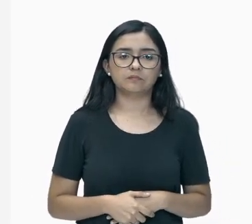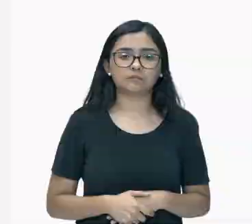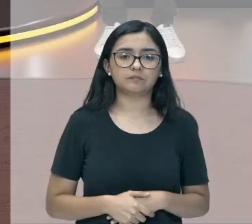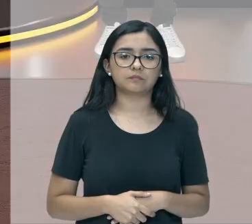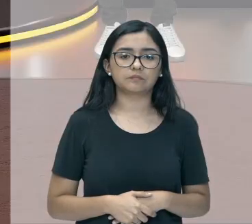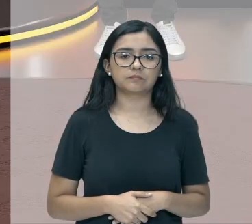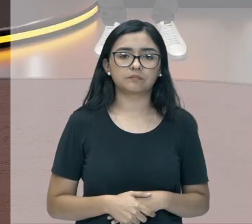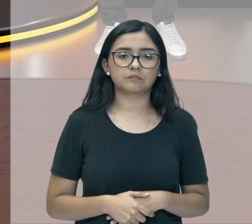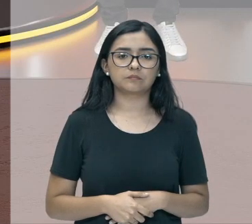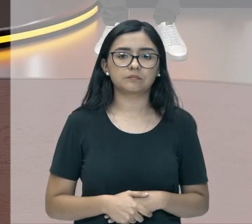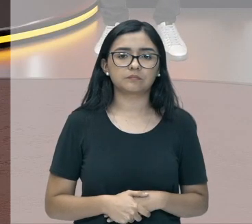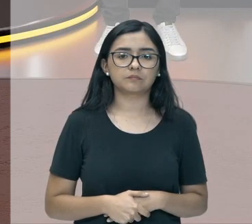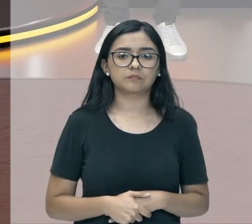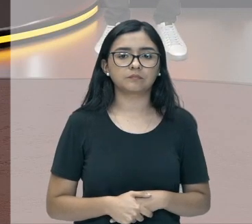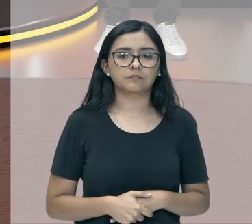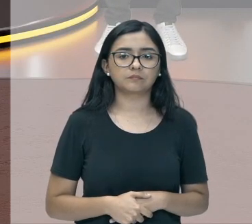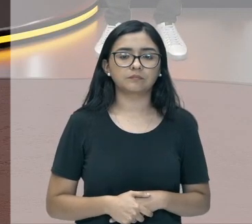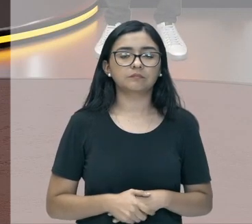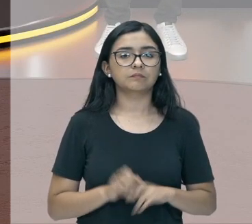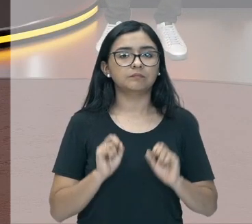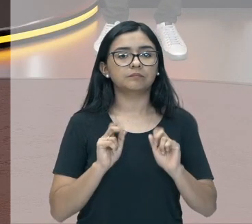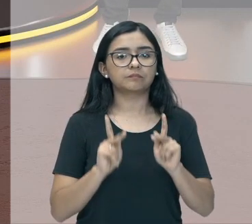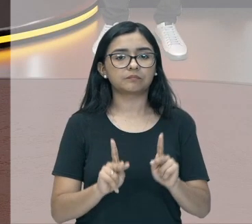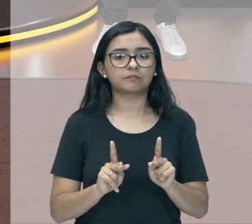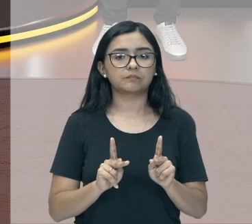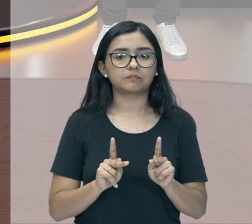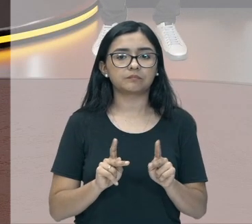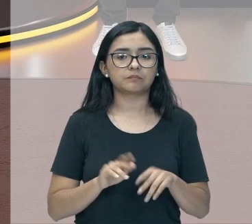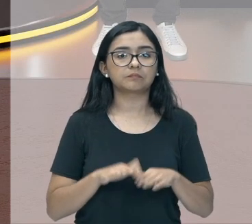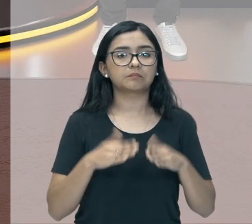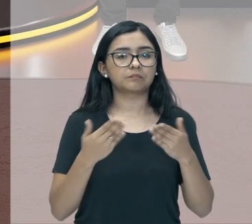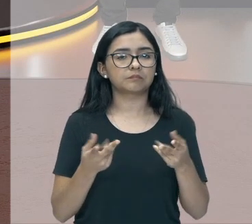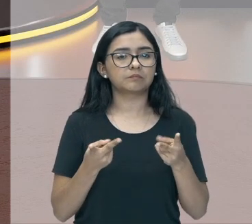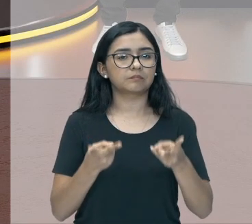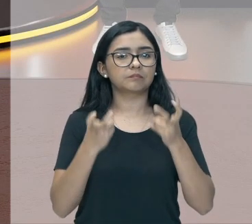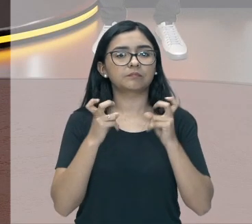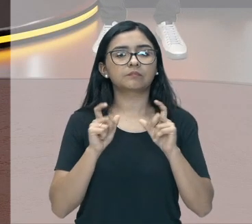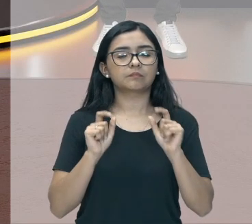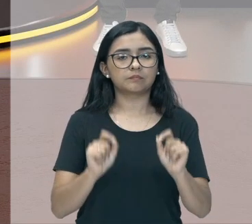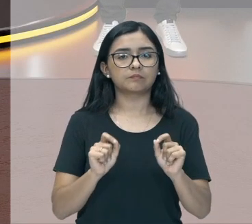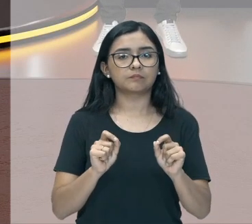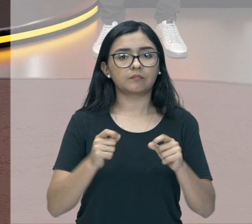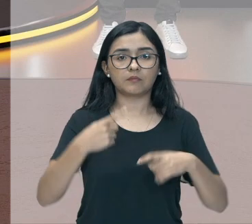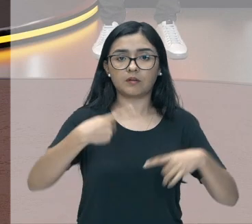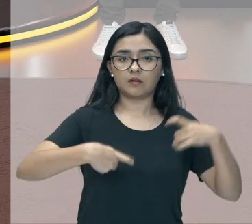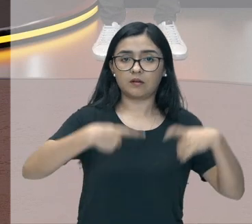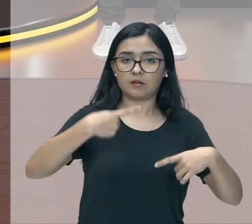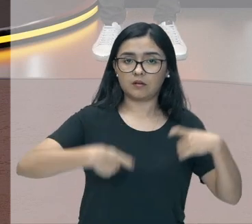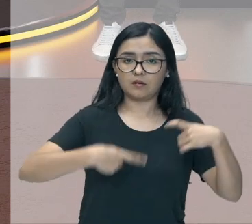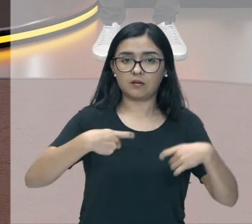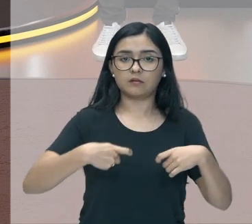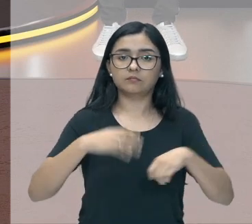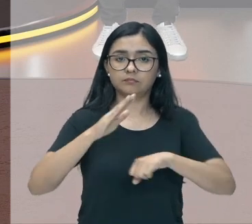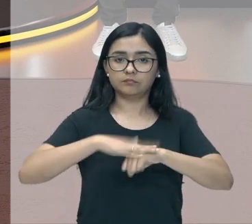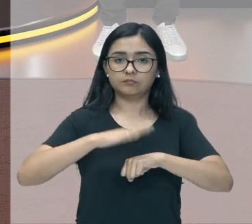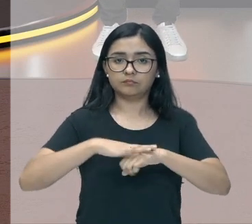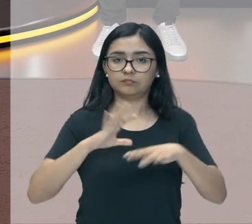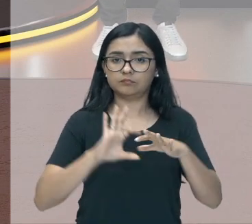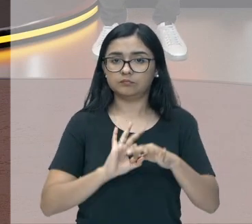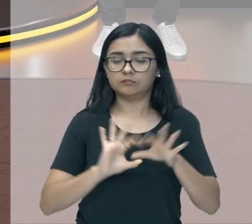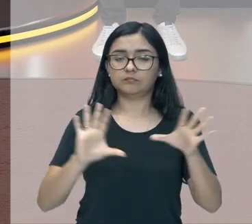lá? Muito bem. Então, vejam lá. A Guerra da Independência tem